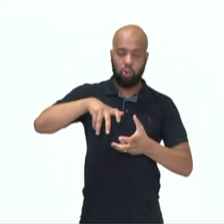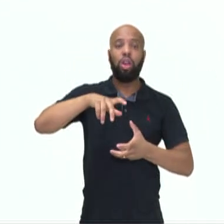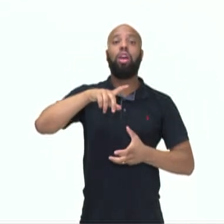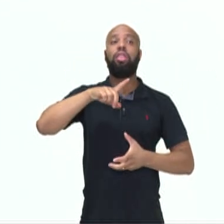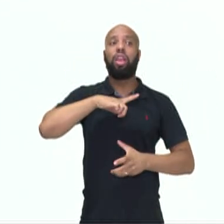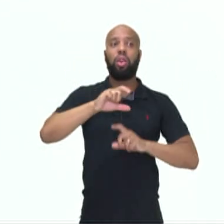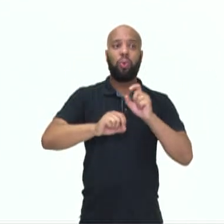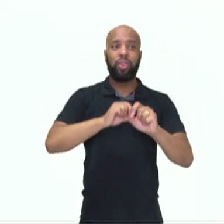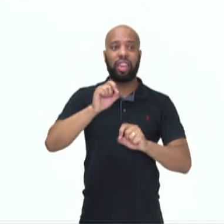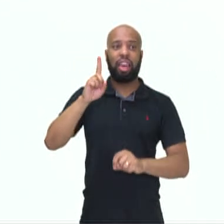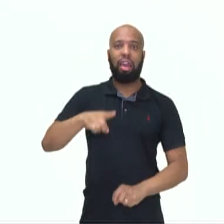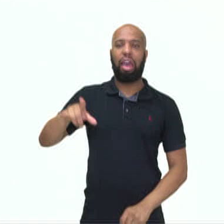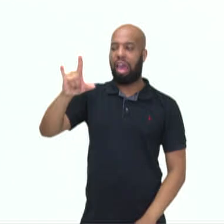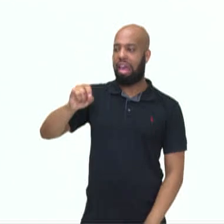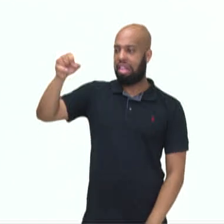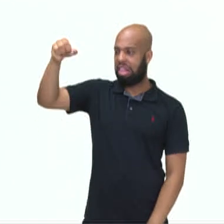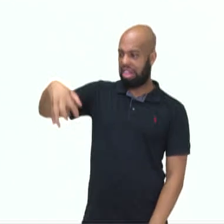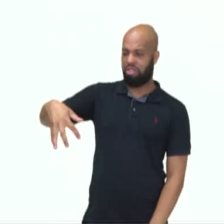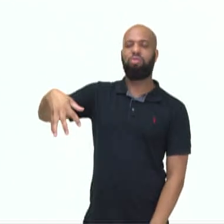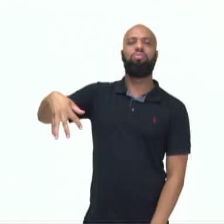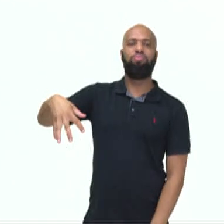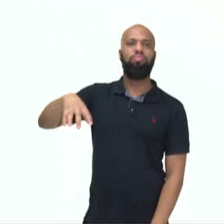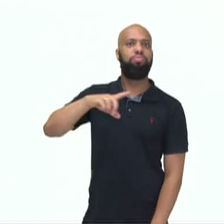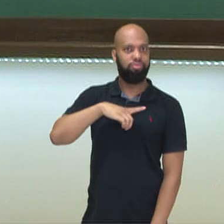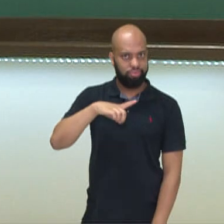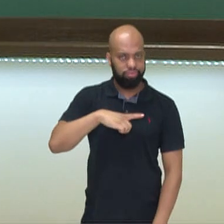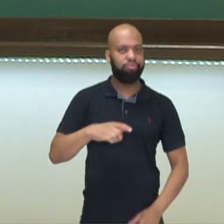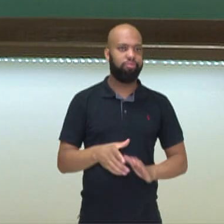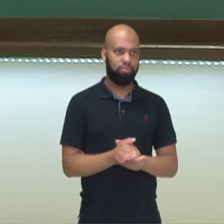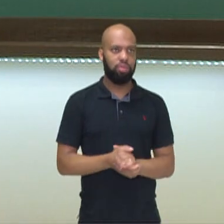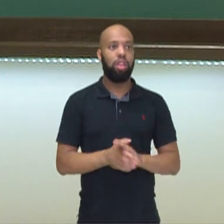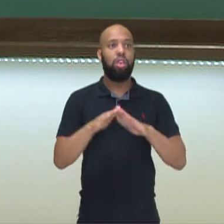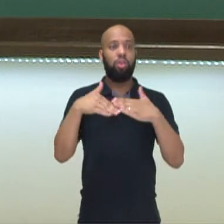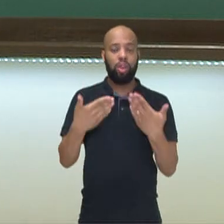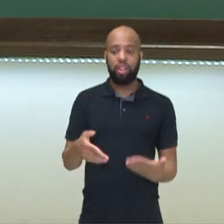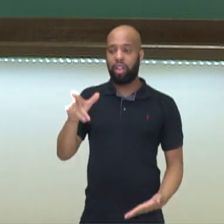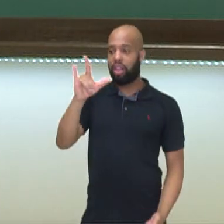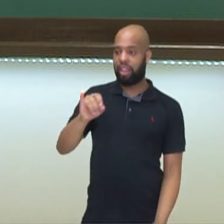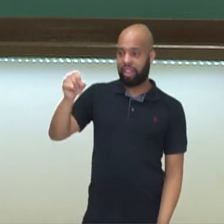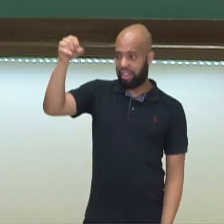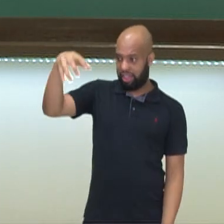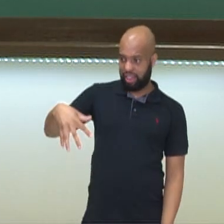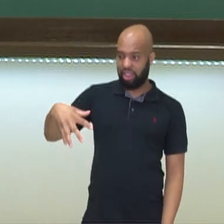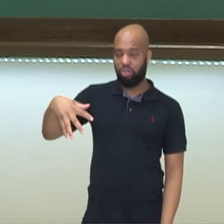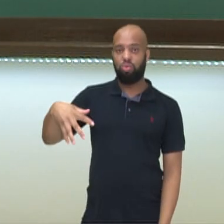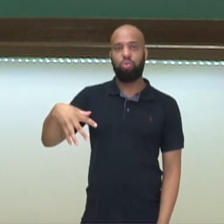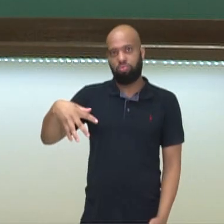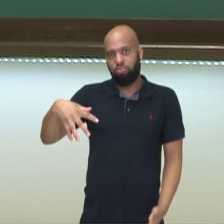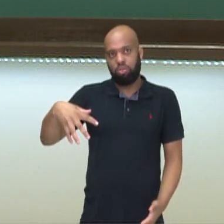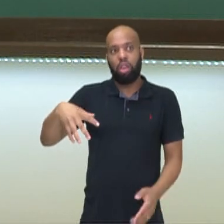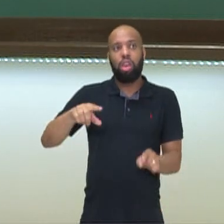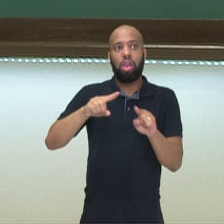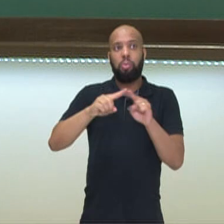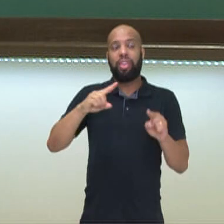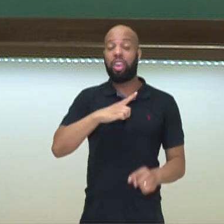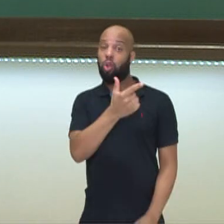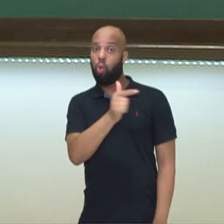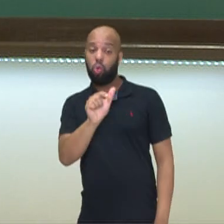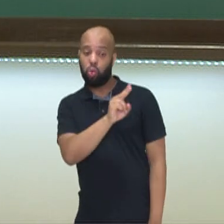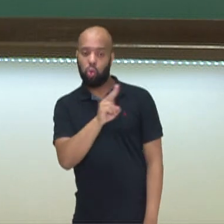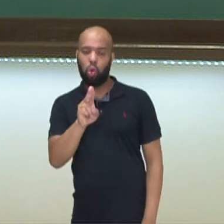encontram-se os resíduos sólidos. Então, lixo, popularmente, mas eles são chamados